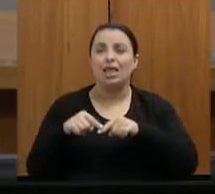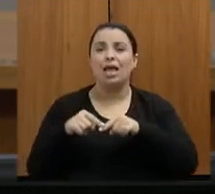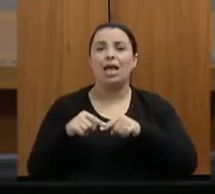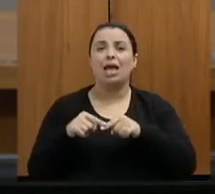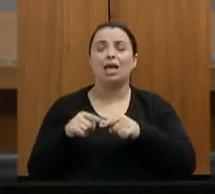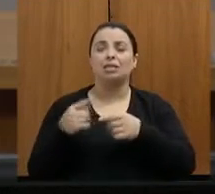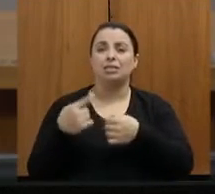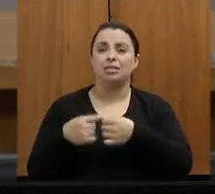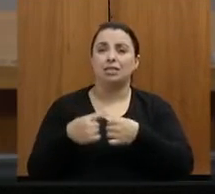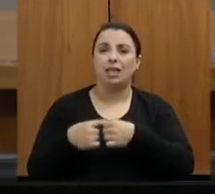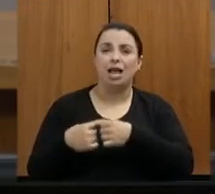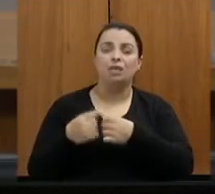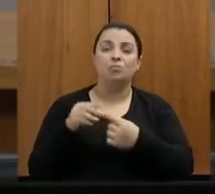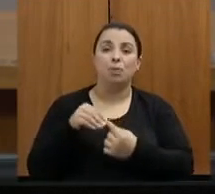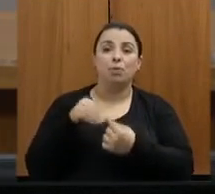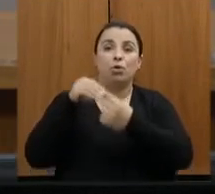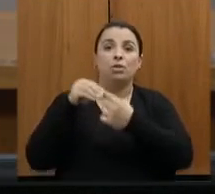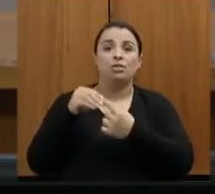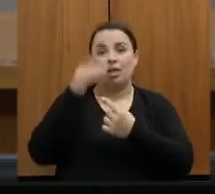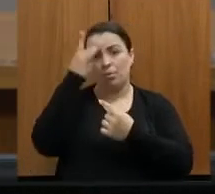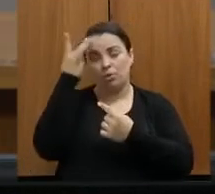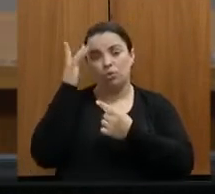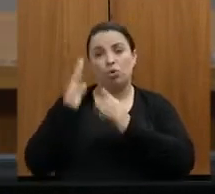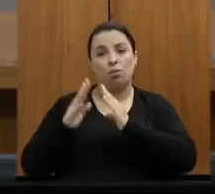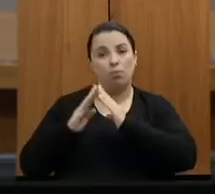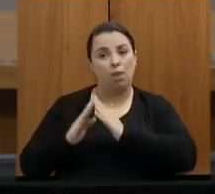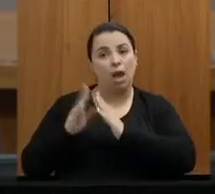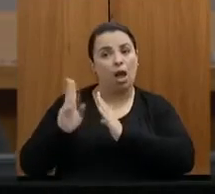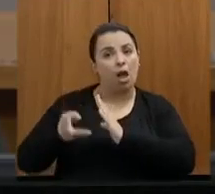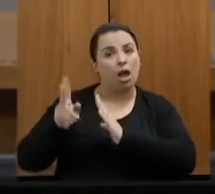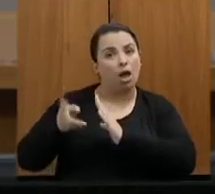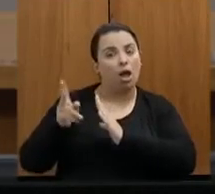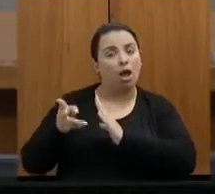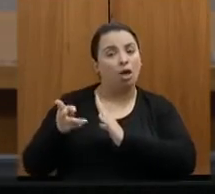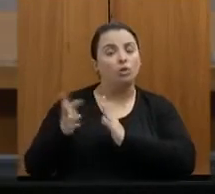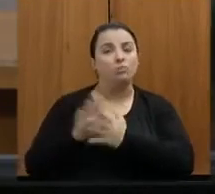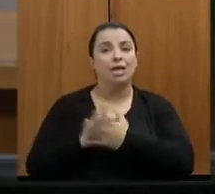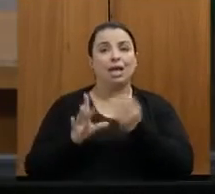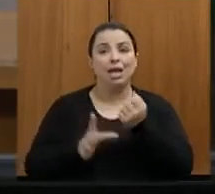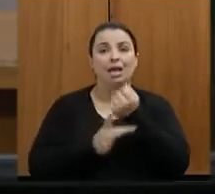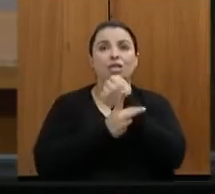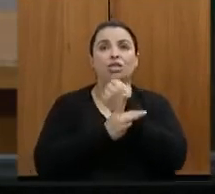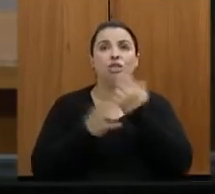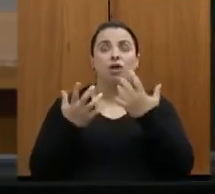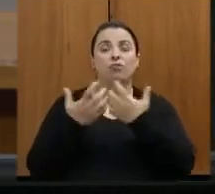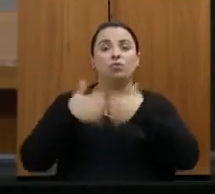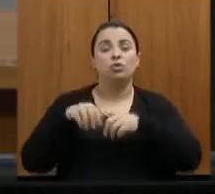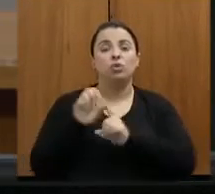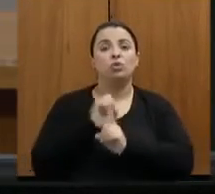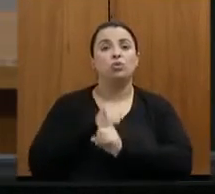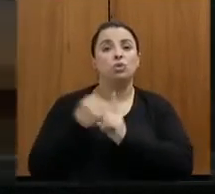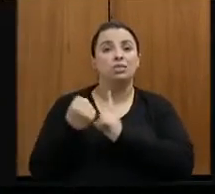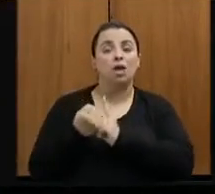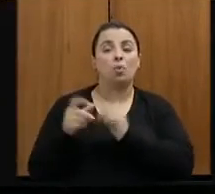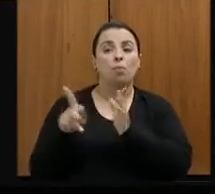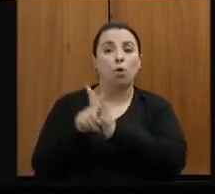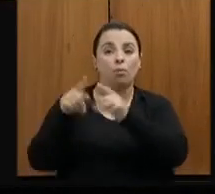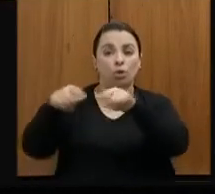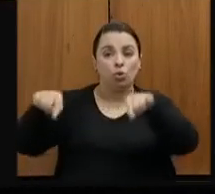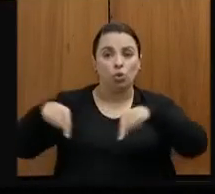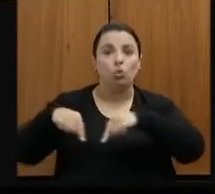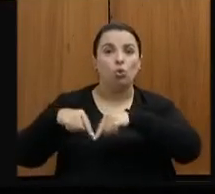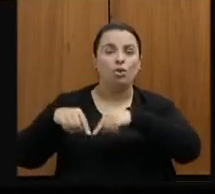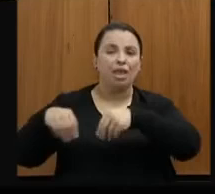modo a priorizar a permanência dos ocupantes nos próprios núcleos, garantir a função social da propriedade, que é um preceito da